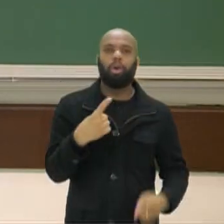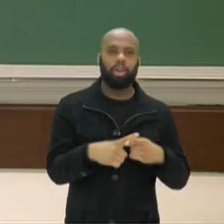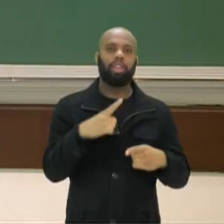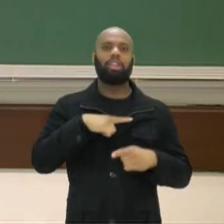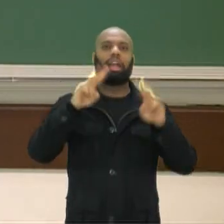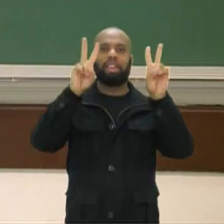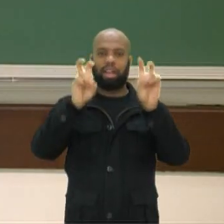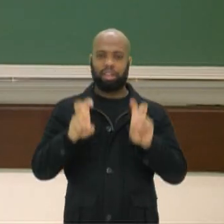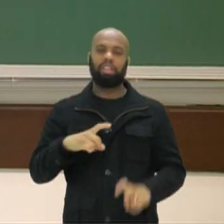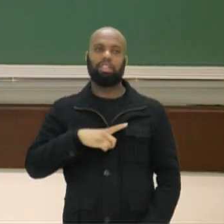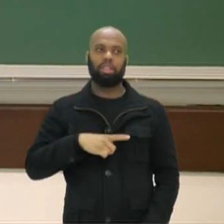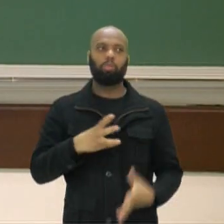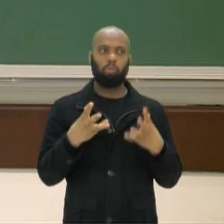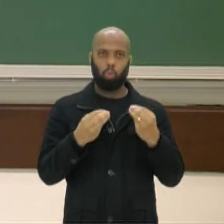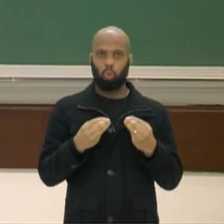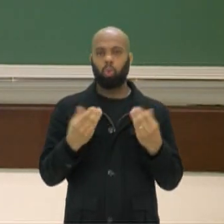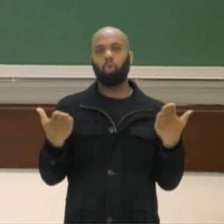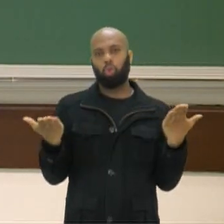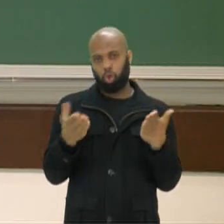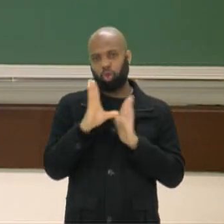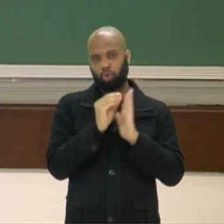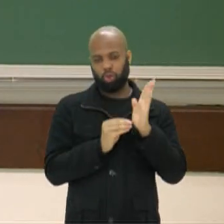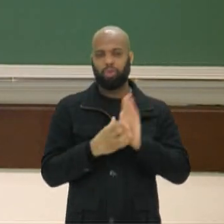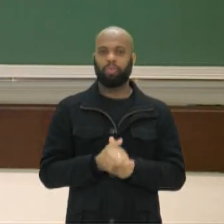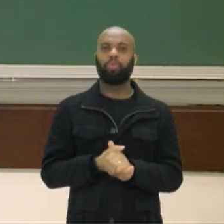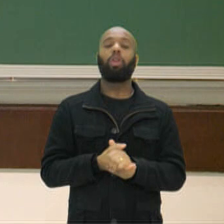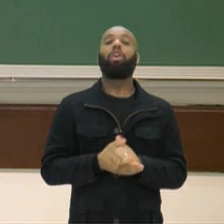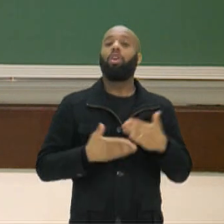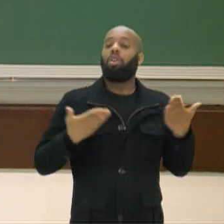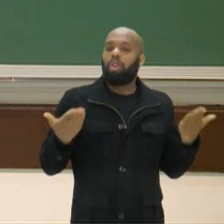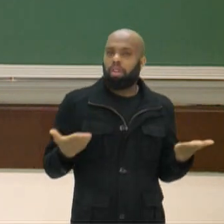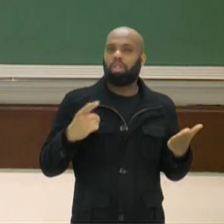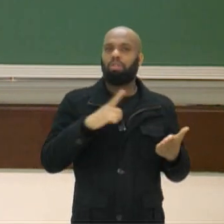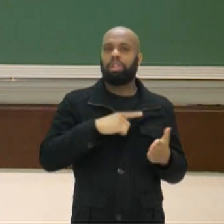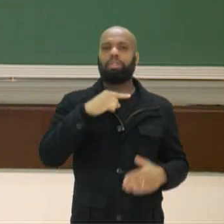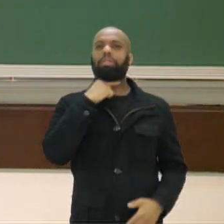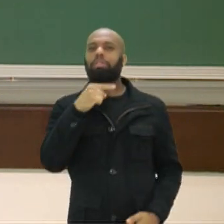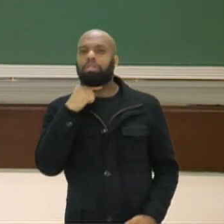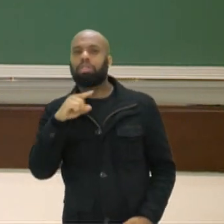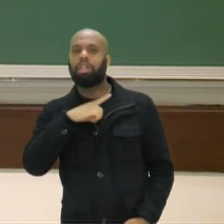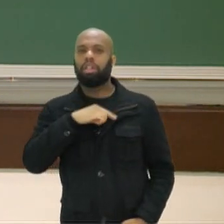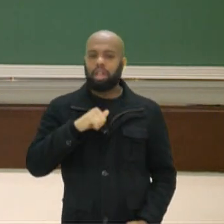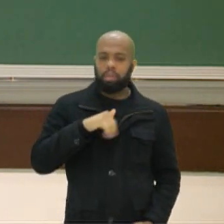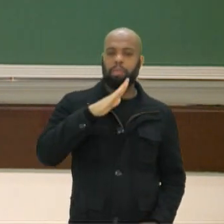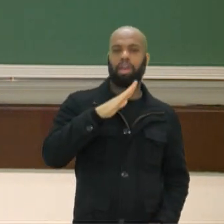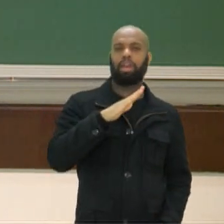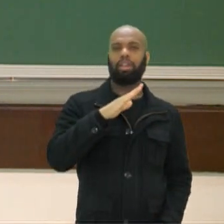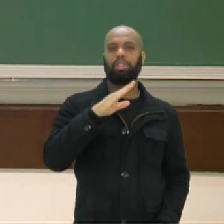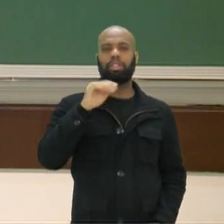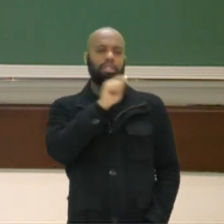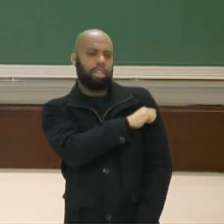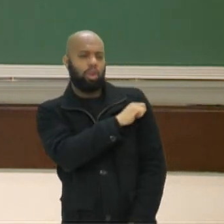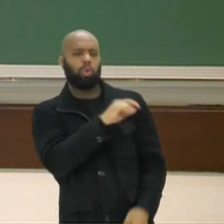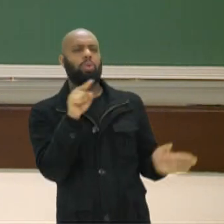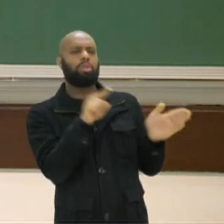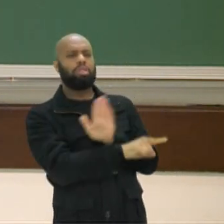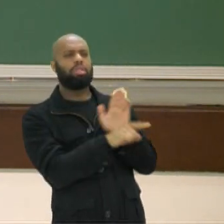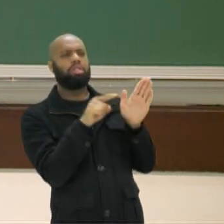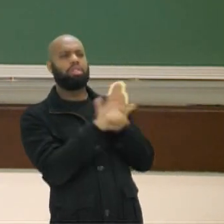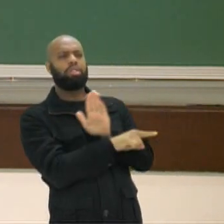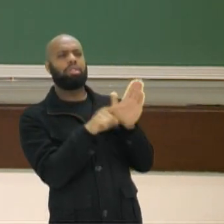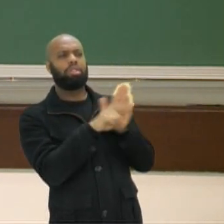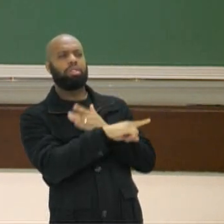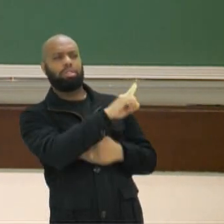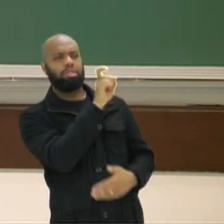para conversar, hein? Então assim, pessoal, a grande dúvida que muitos alunos têm quando a gente começa a falar sobre o